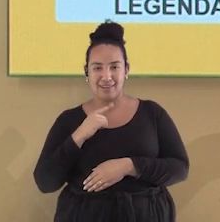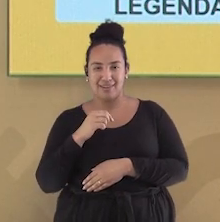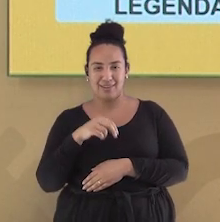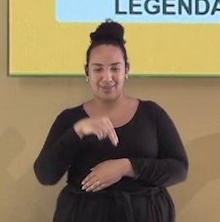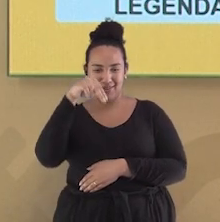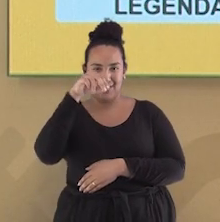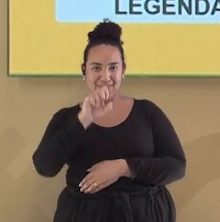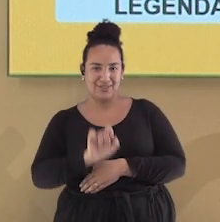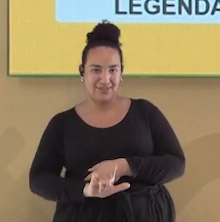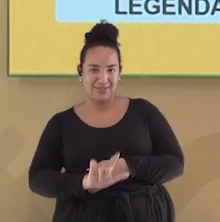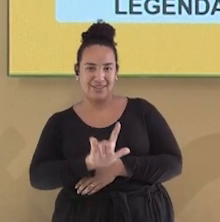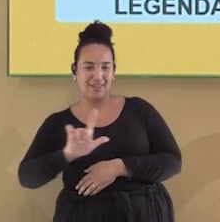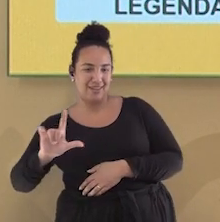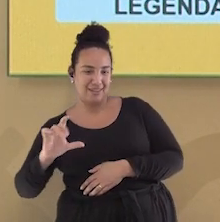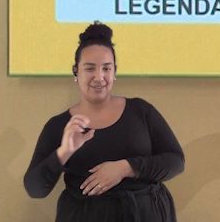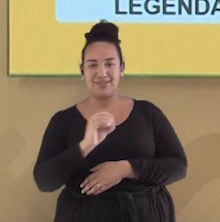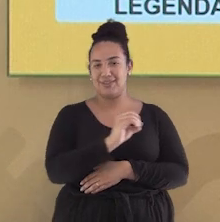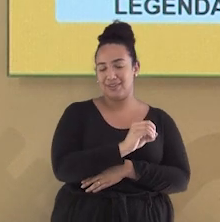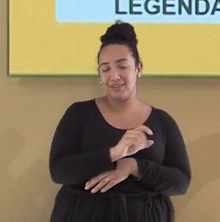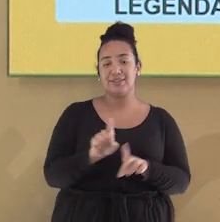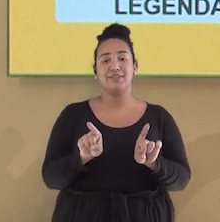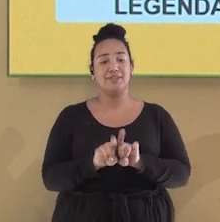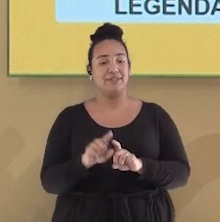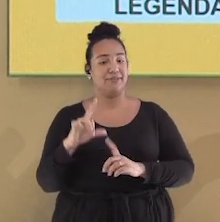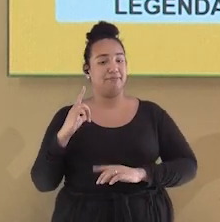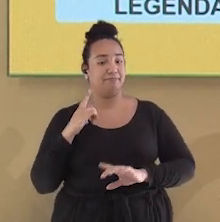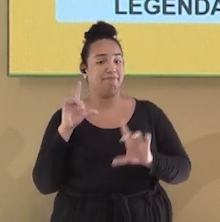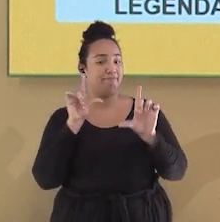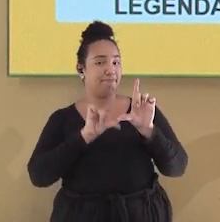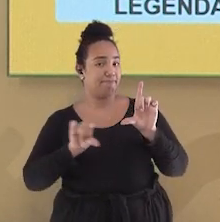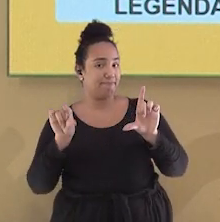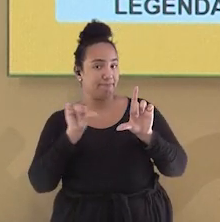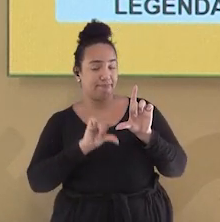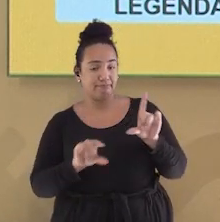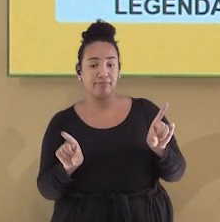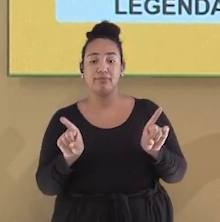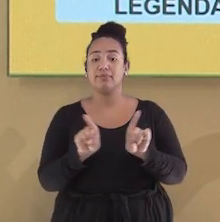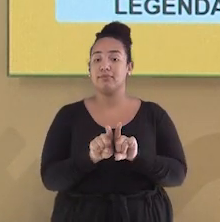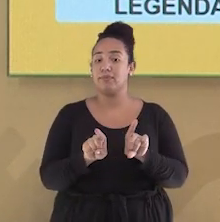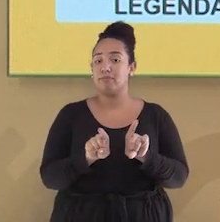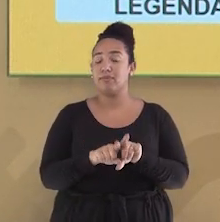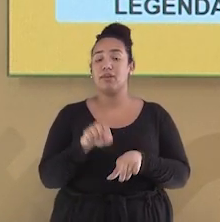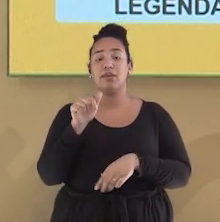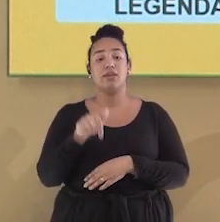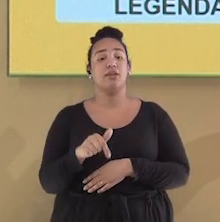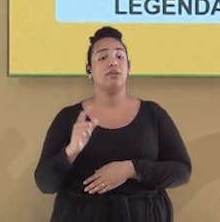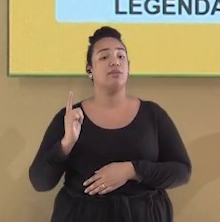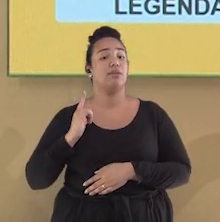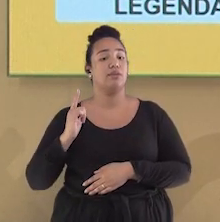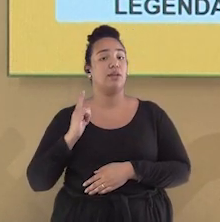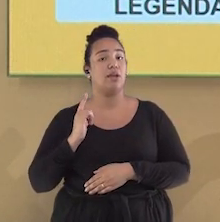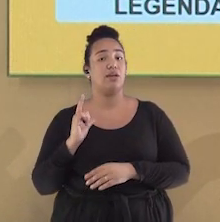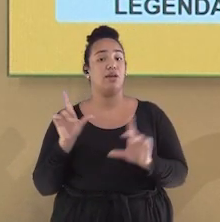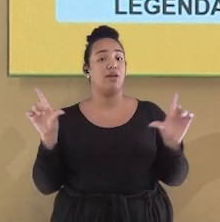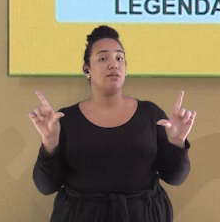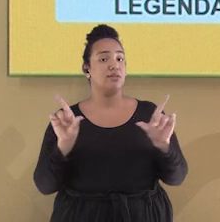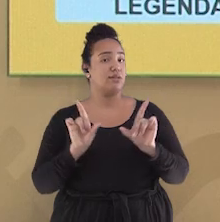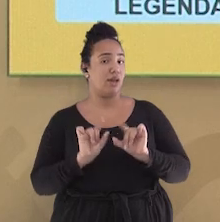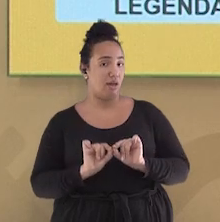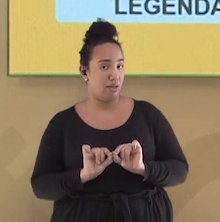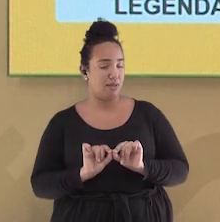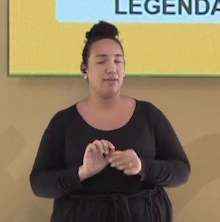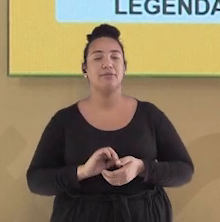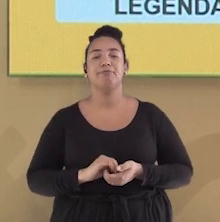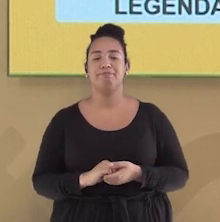uma parte da Rosa dos Ventos. Nós temos também a legenda e aqui nós identificamos